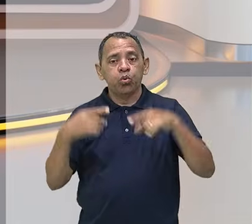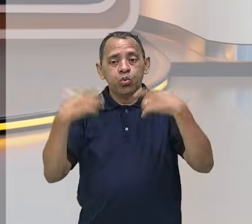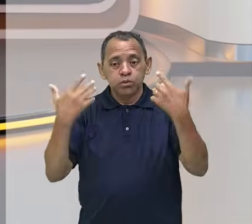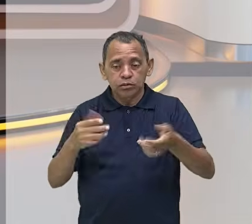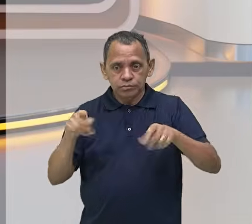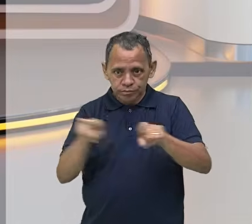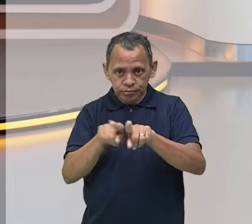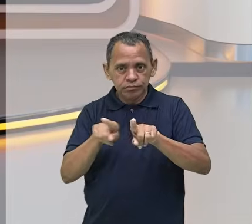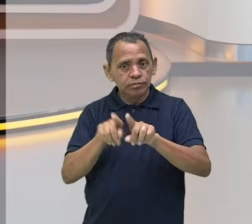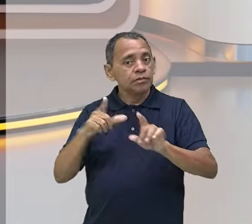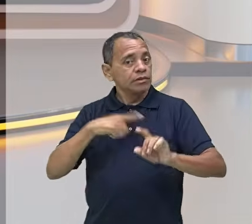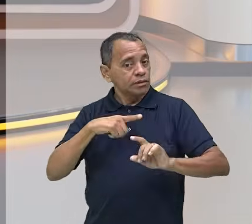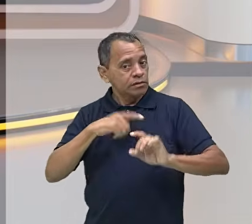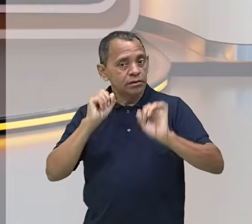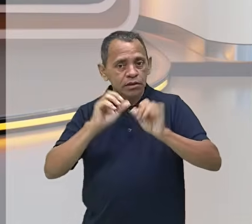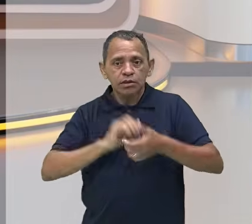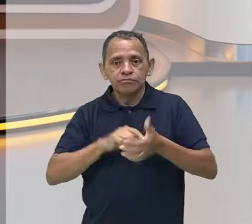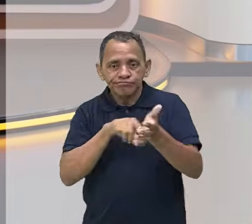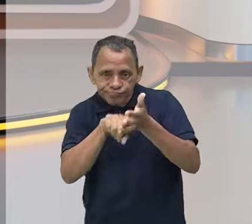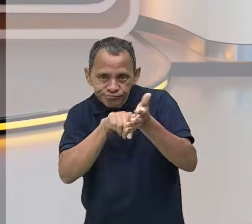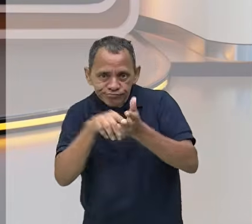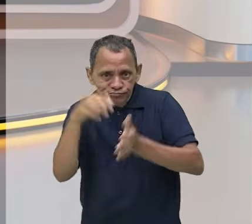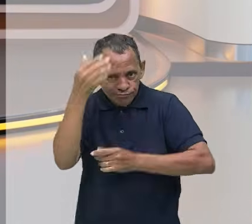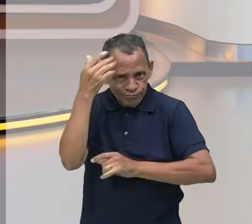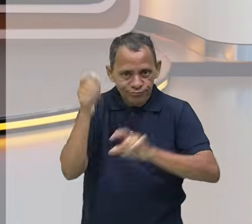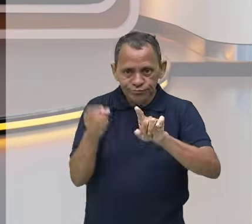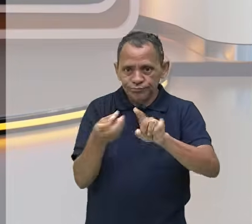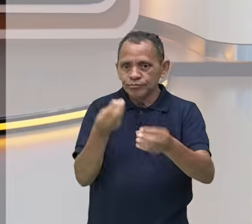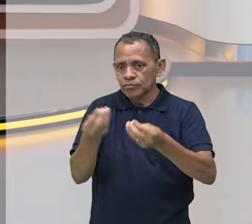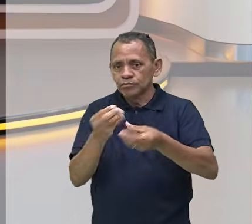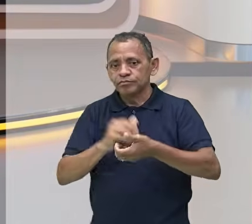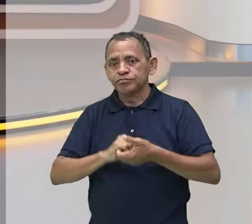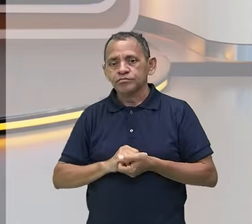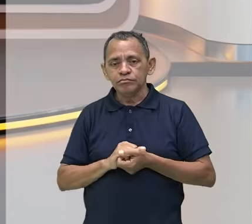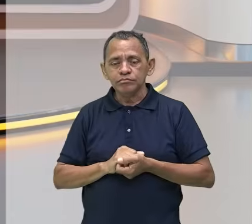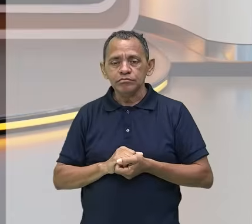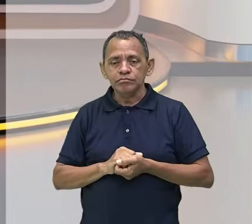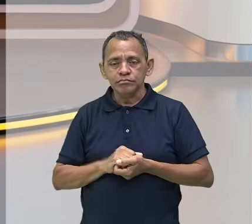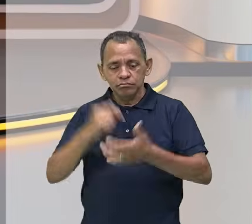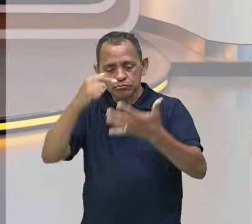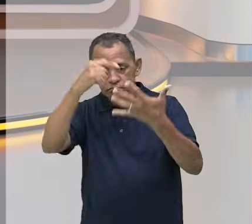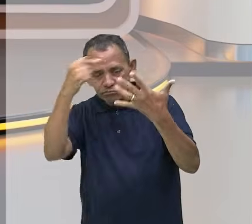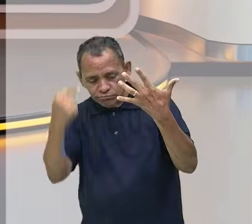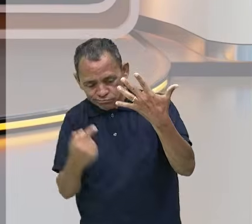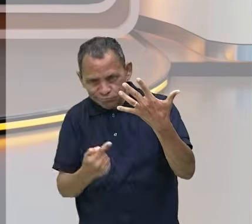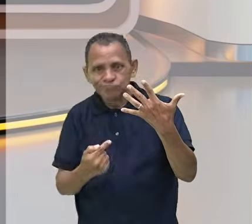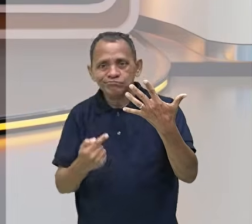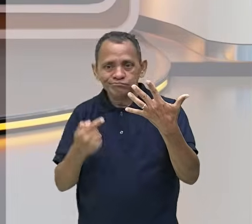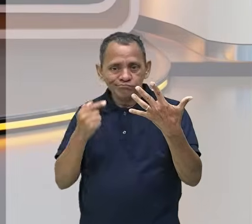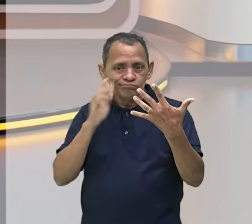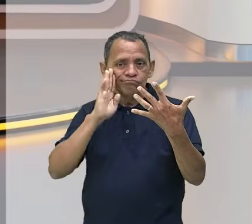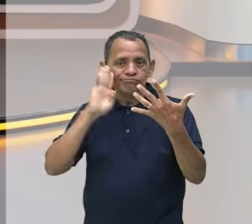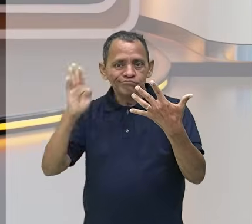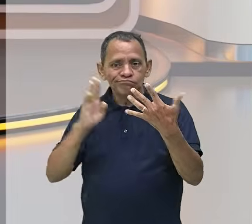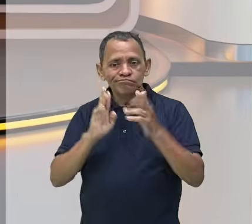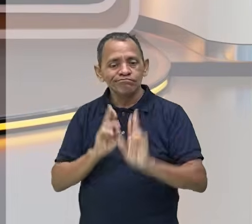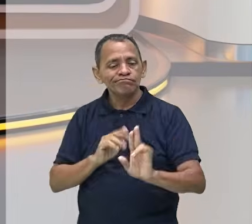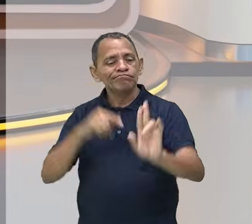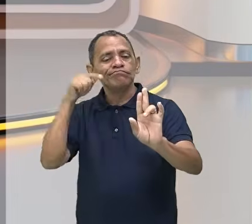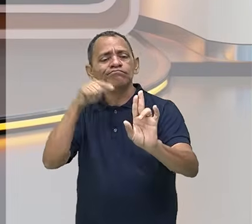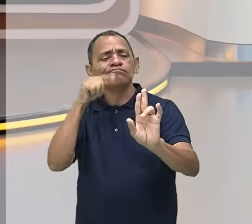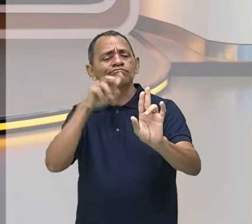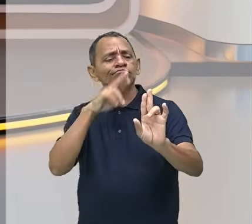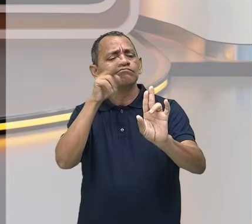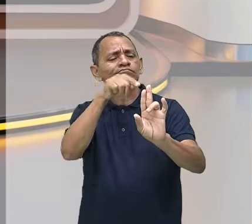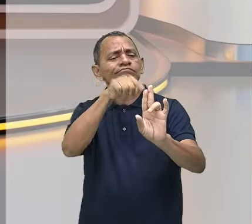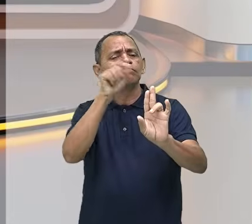tem que saber verificar isso. Então, um dos pontos principais vão ser o quê? O ponto de referência, gente. O ponto de referência